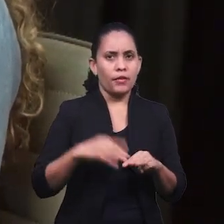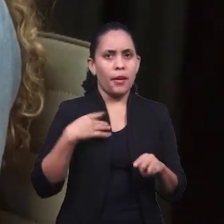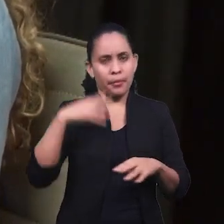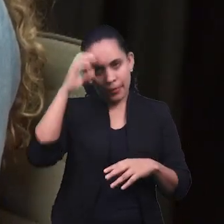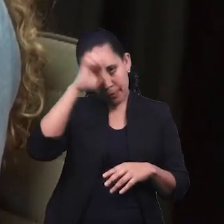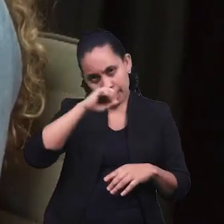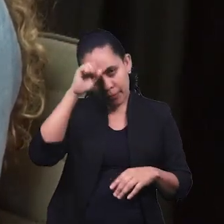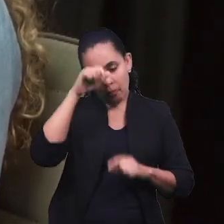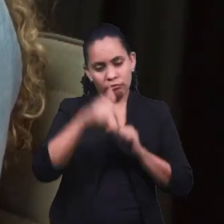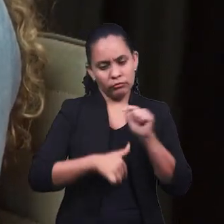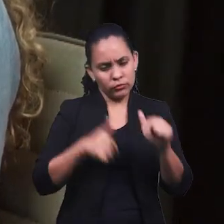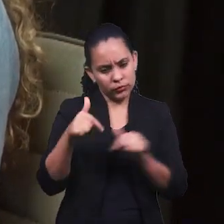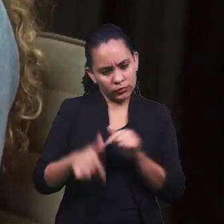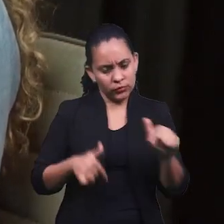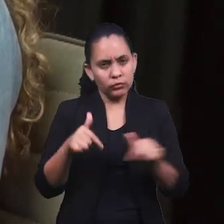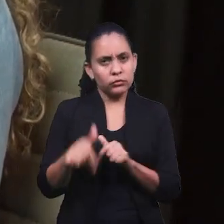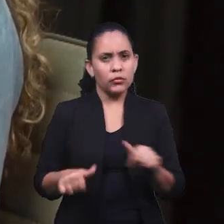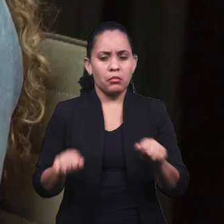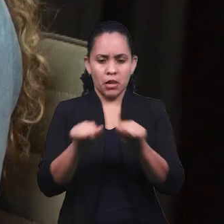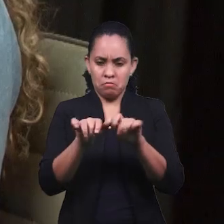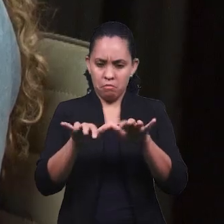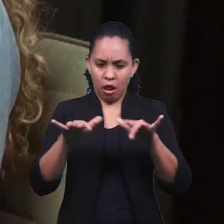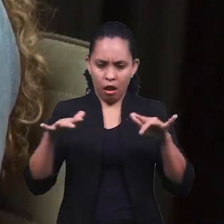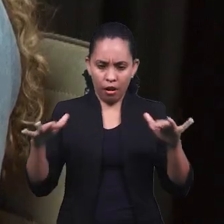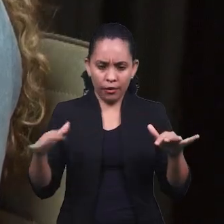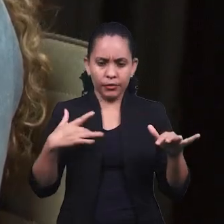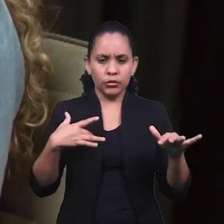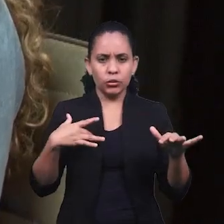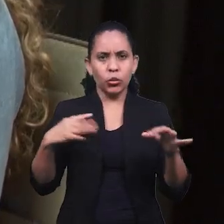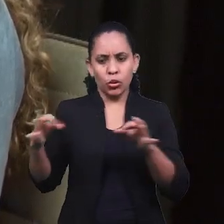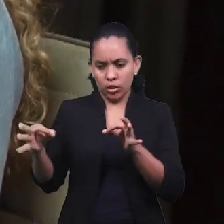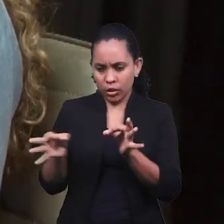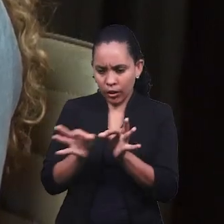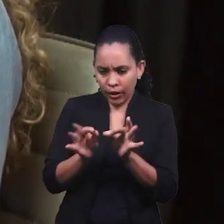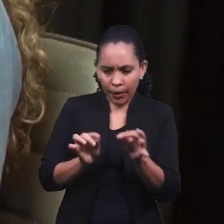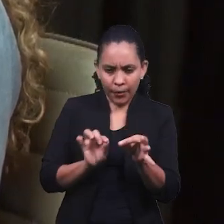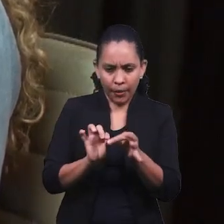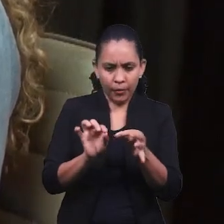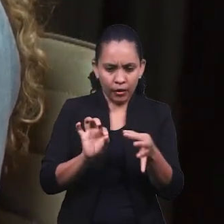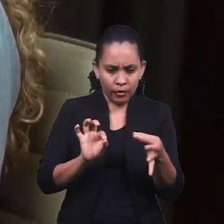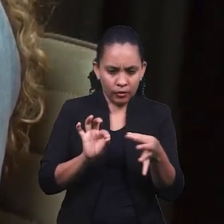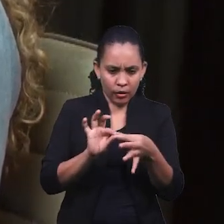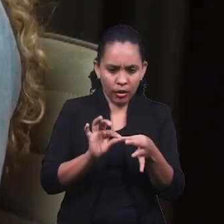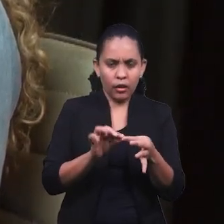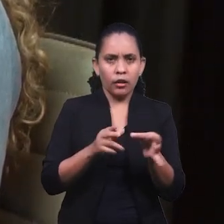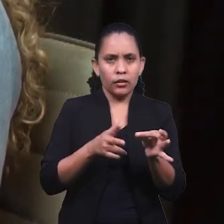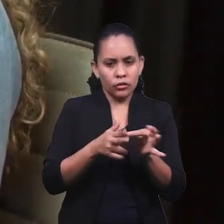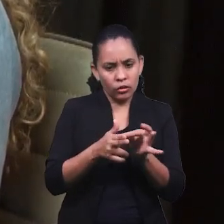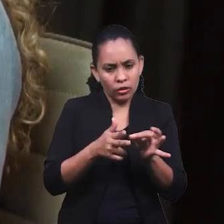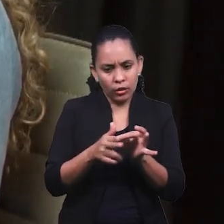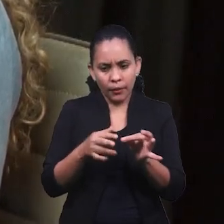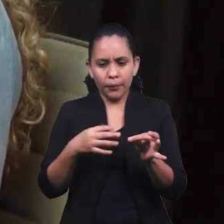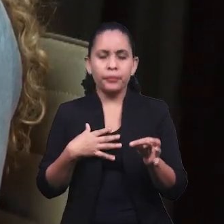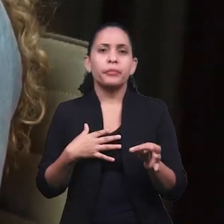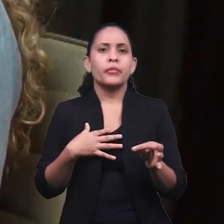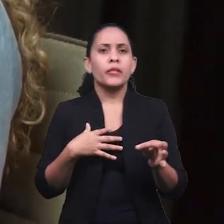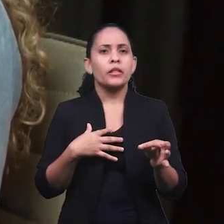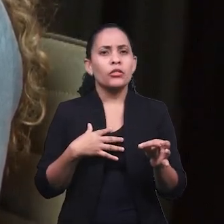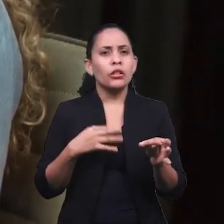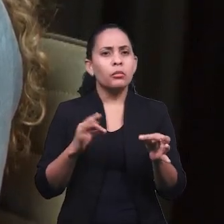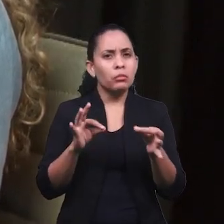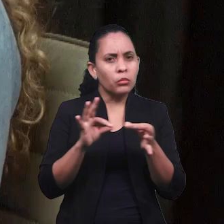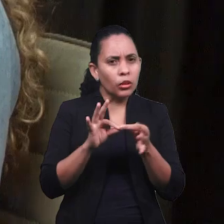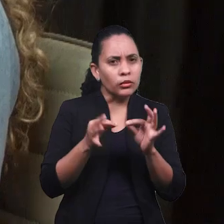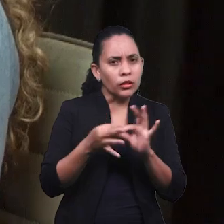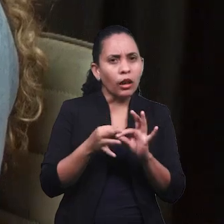né? Então, assim, um dado separado talvez não traga alguma utilidade, mas quando você junta dados internos, dados